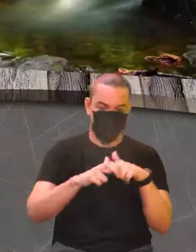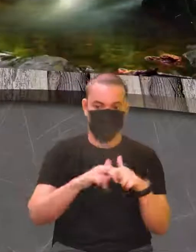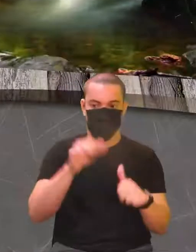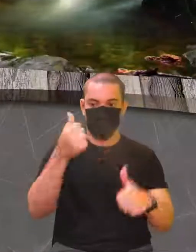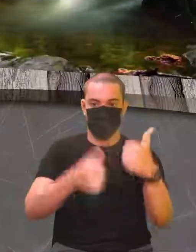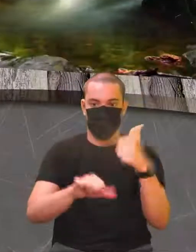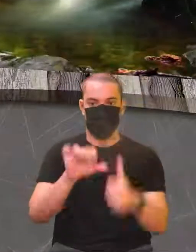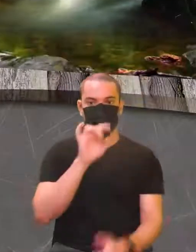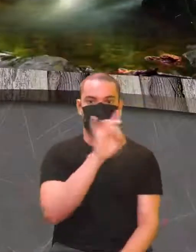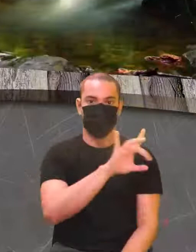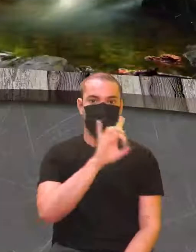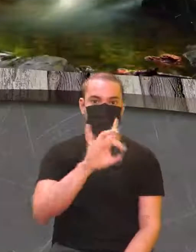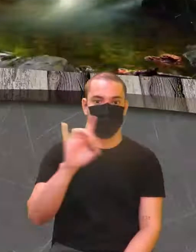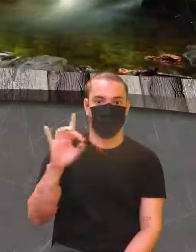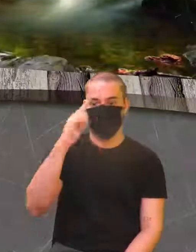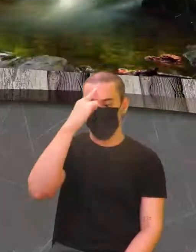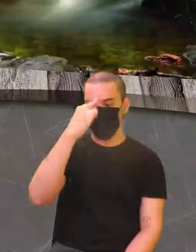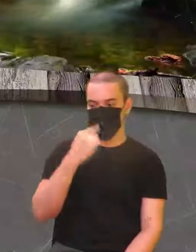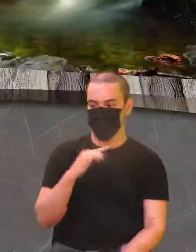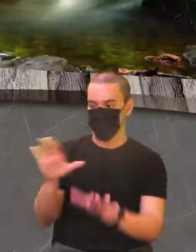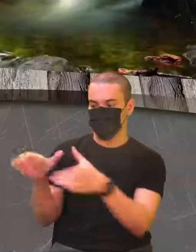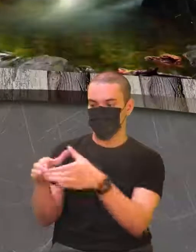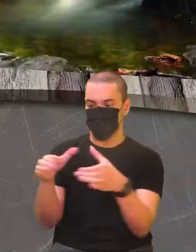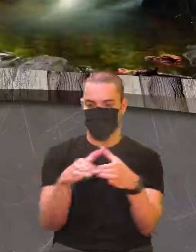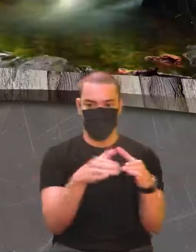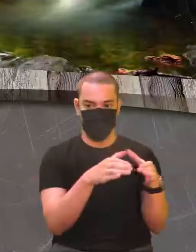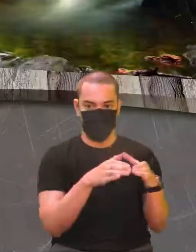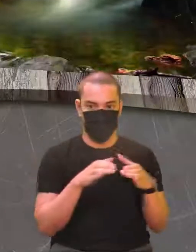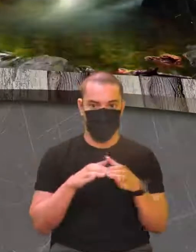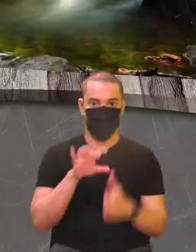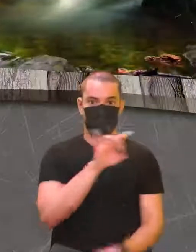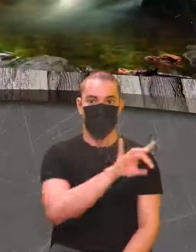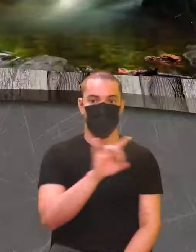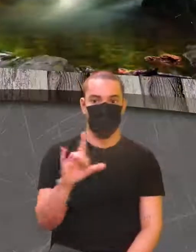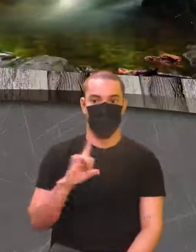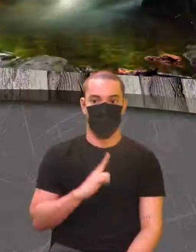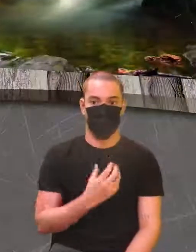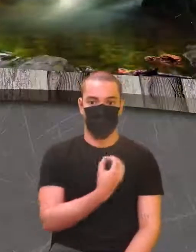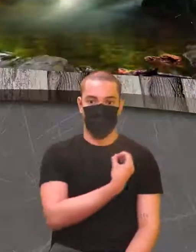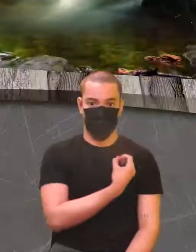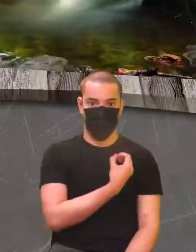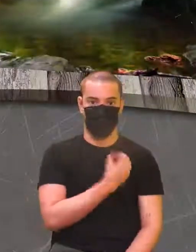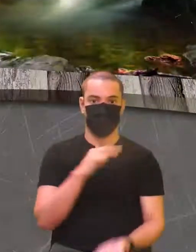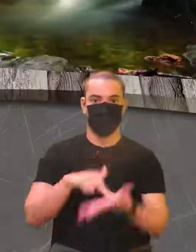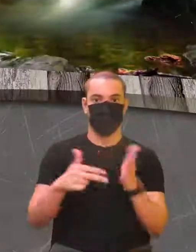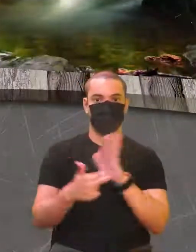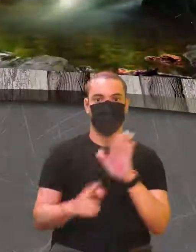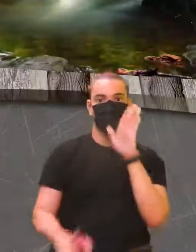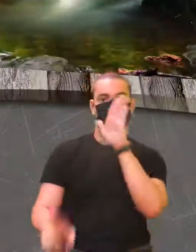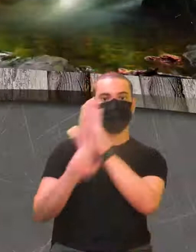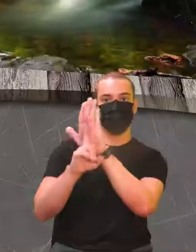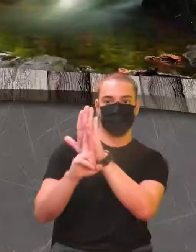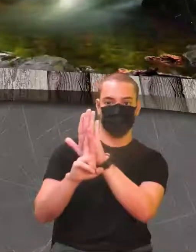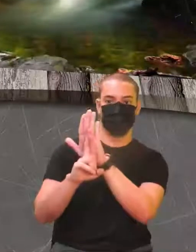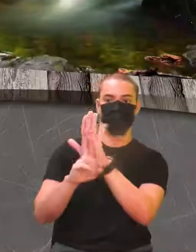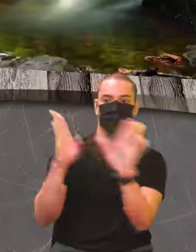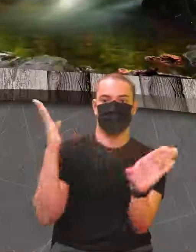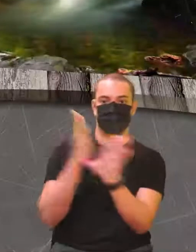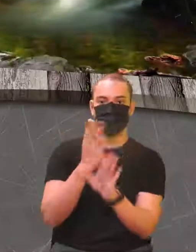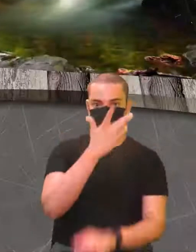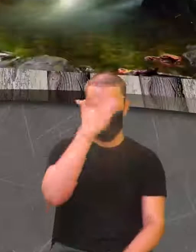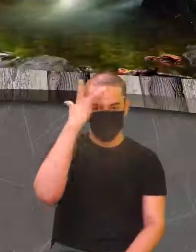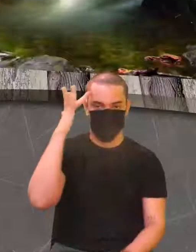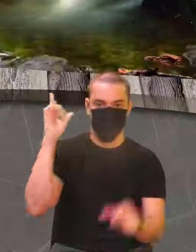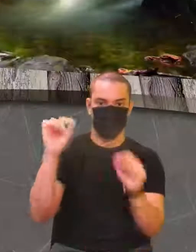espécie, cada um vai ter um número de cromossomos que o representa. Então, o indivíduo